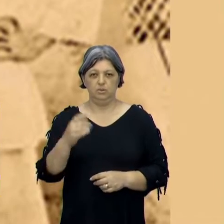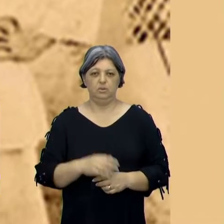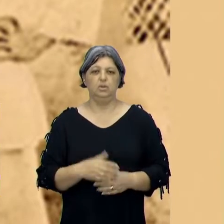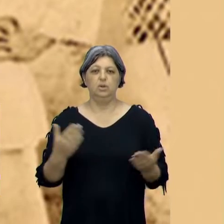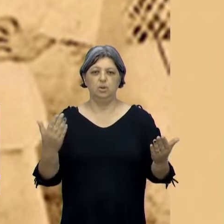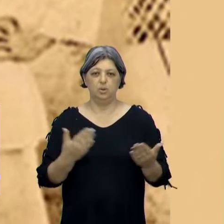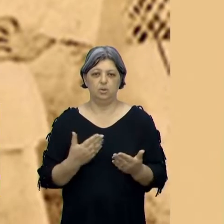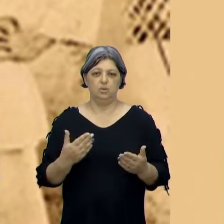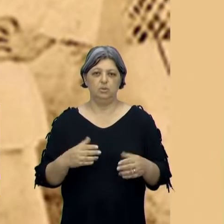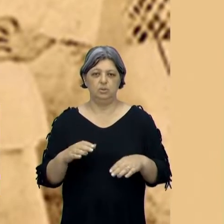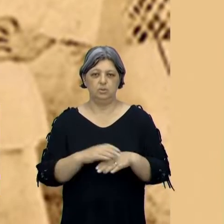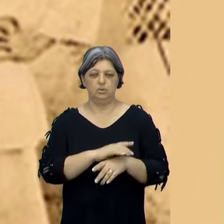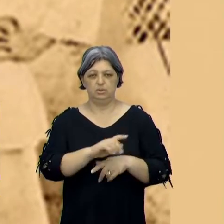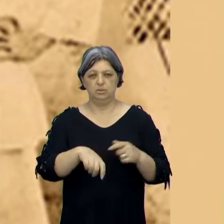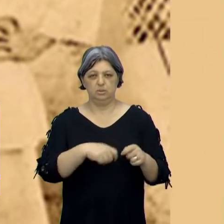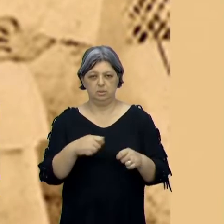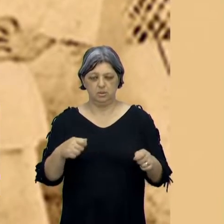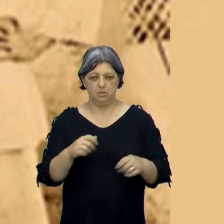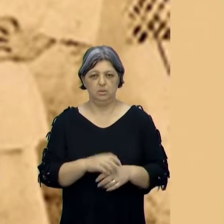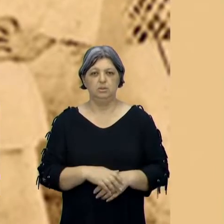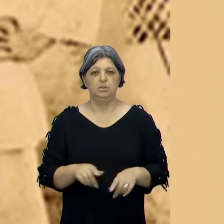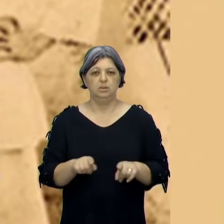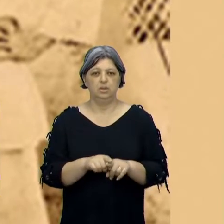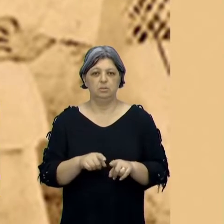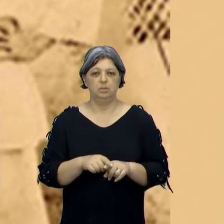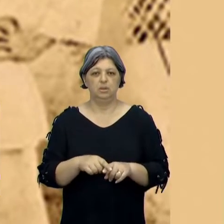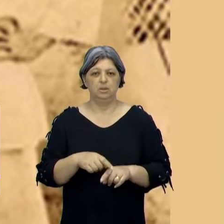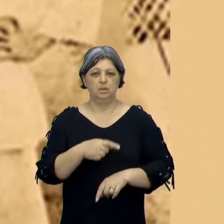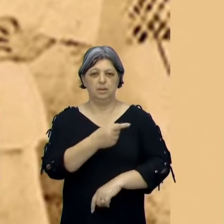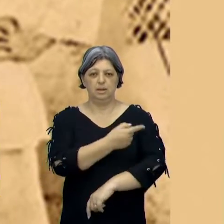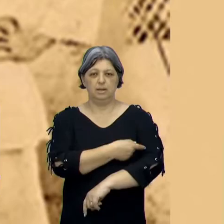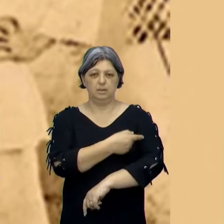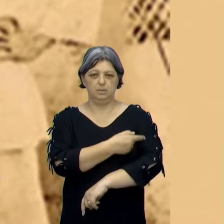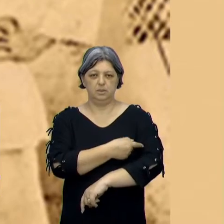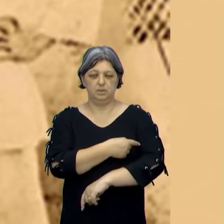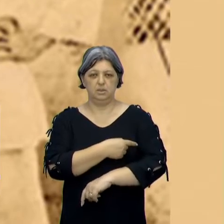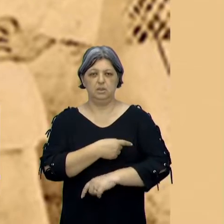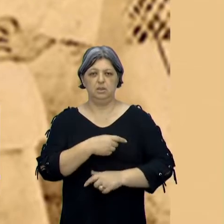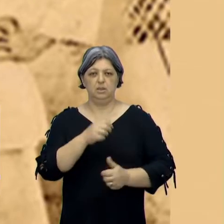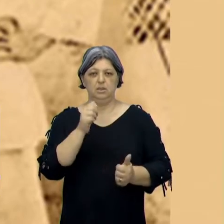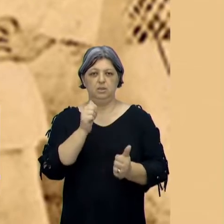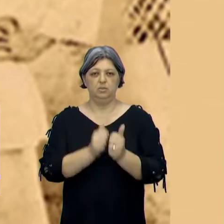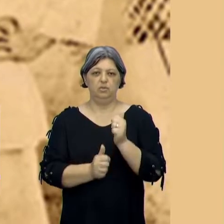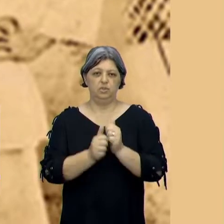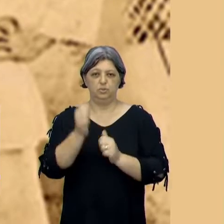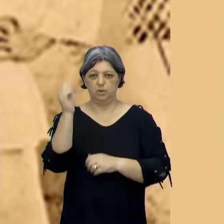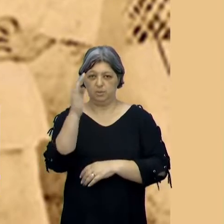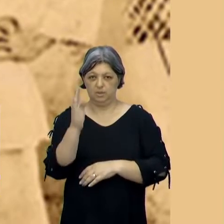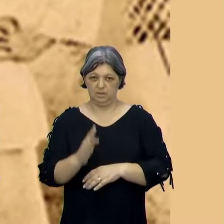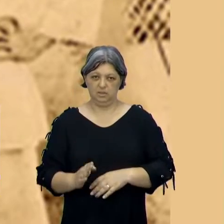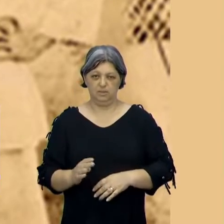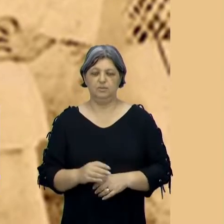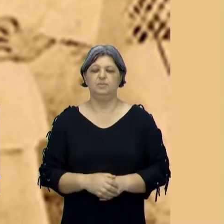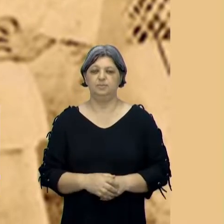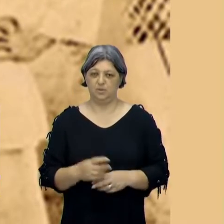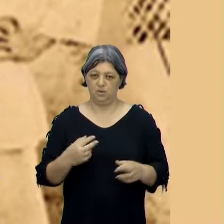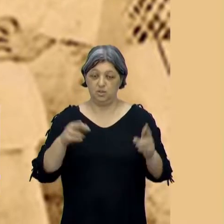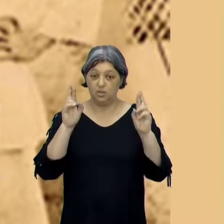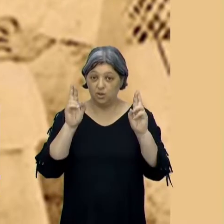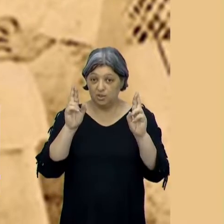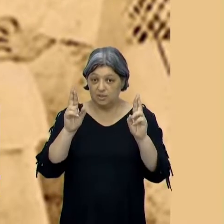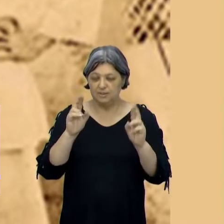tô de tênis, com uma calça jeans e tô também com uma camisa da seleção brasileira, já que hoje aí, né, a gente tem que torcer